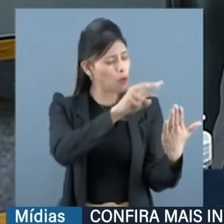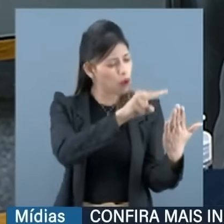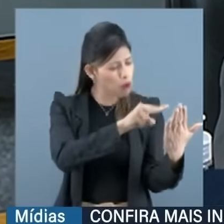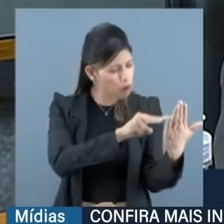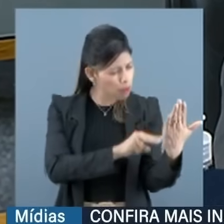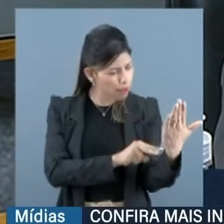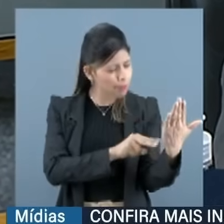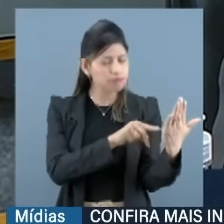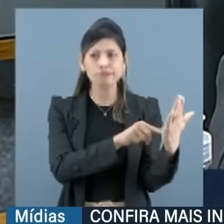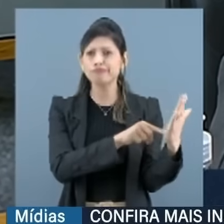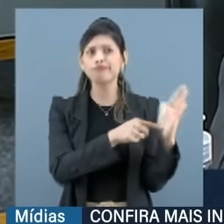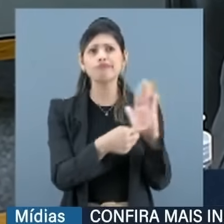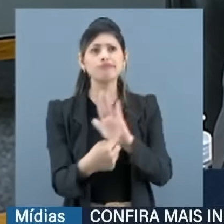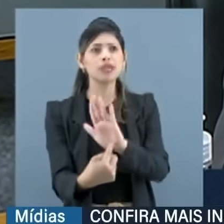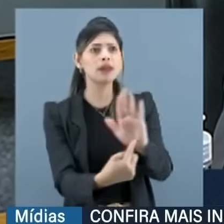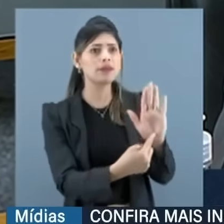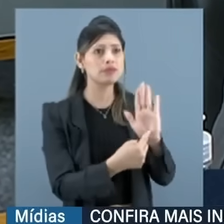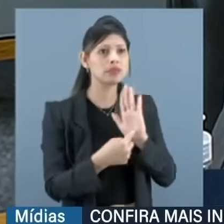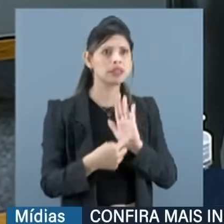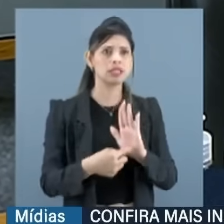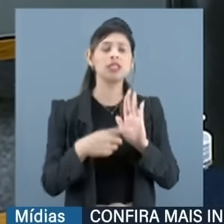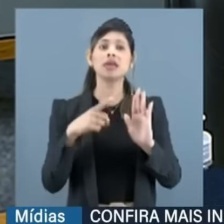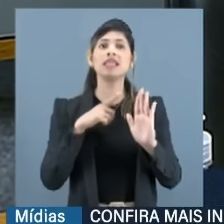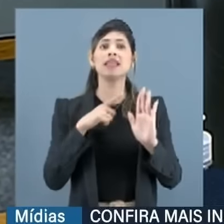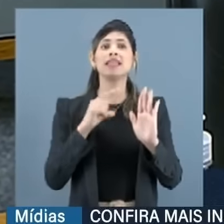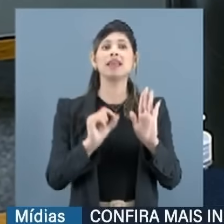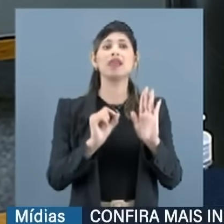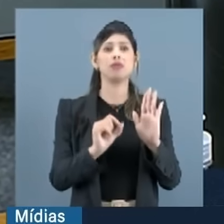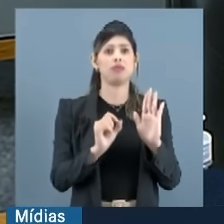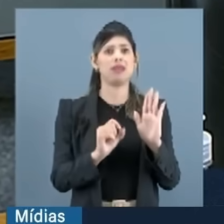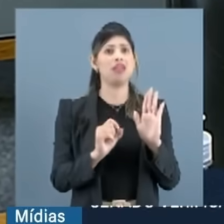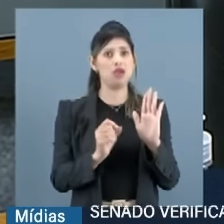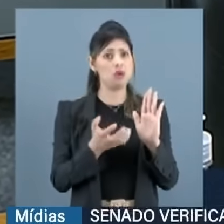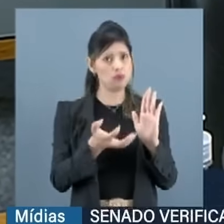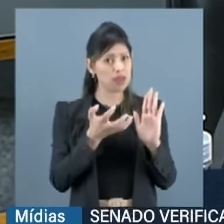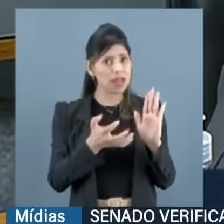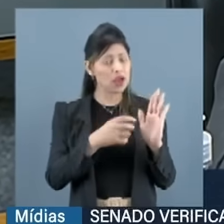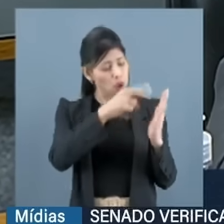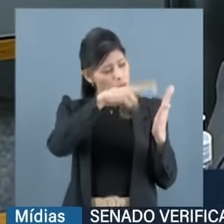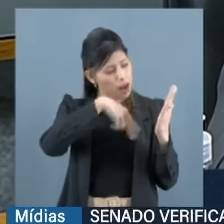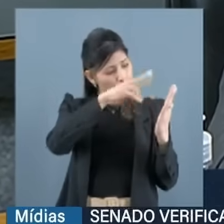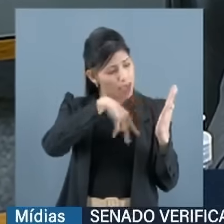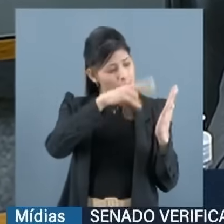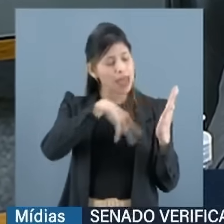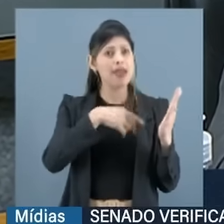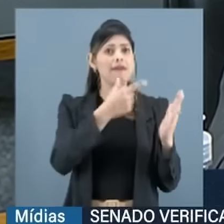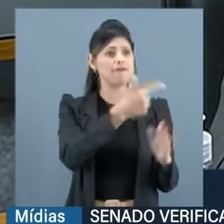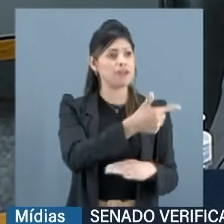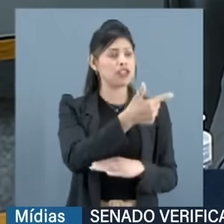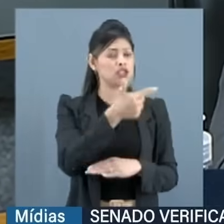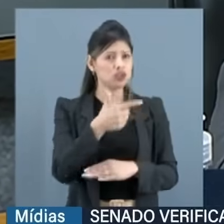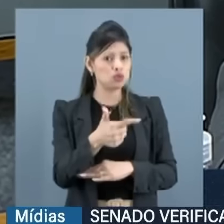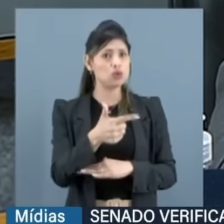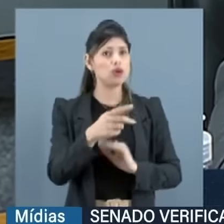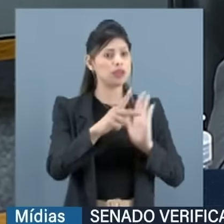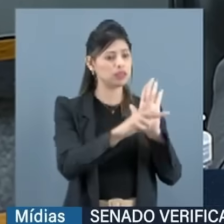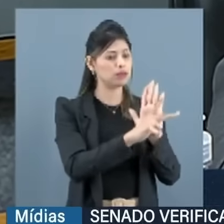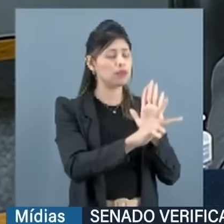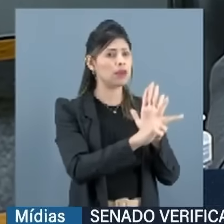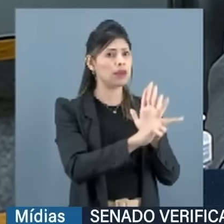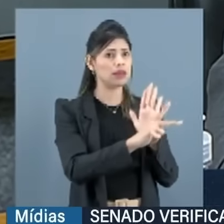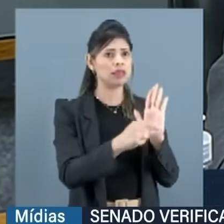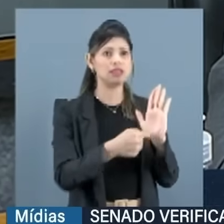documentação. Tem todo o diálogo. Eu não quero ler porque são 22 páginas. Mas eu quero que Vossa Excelência, até para que a